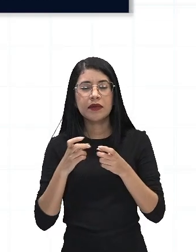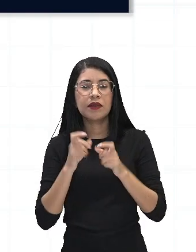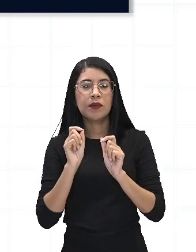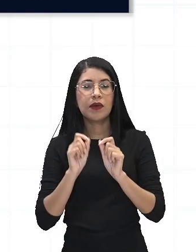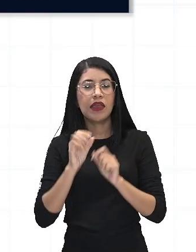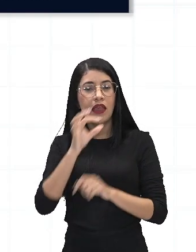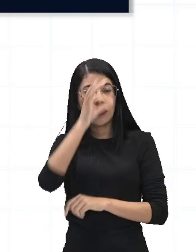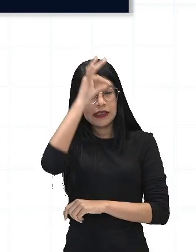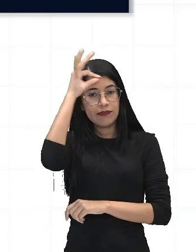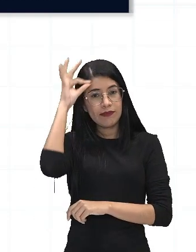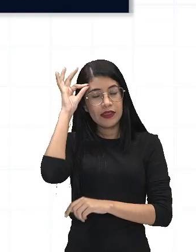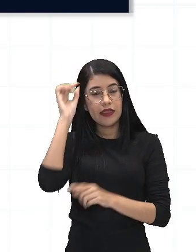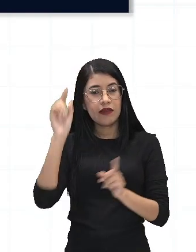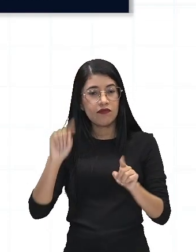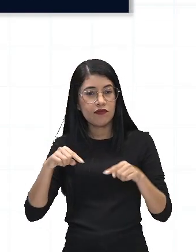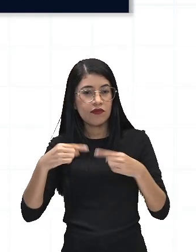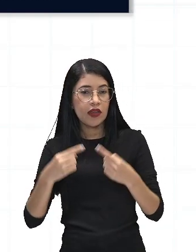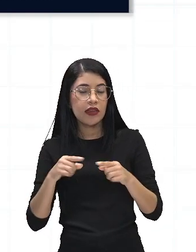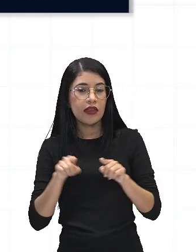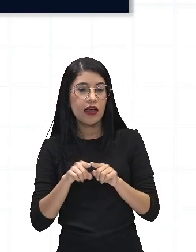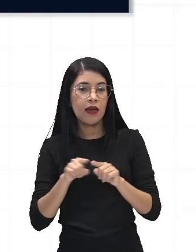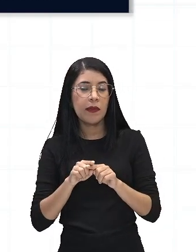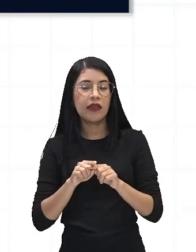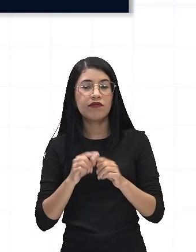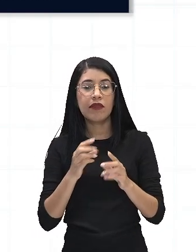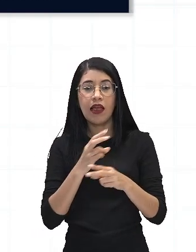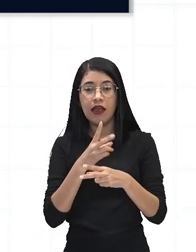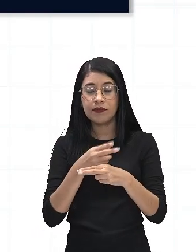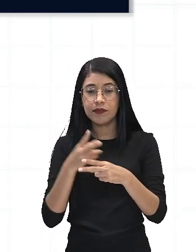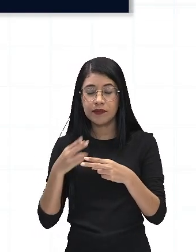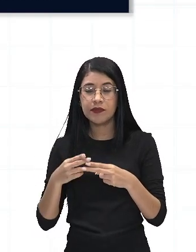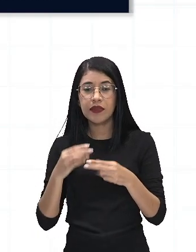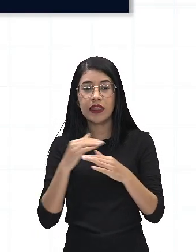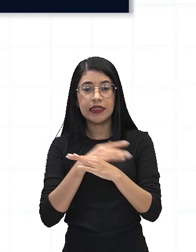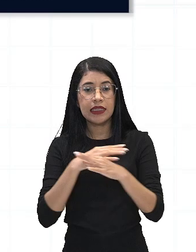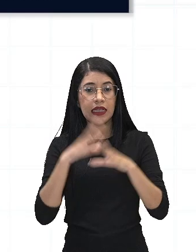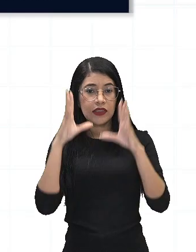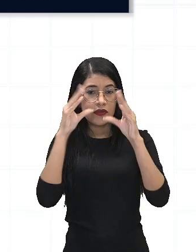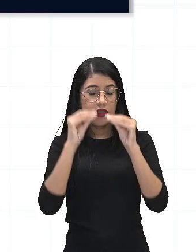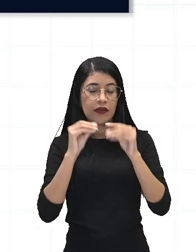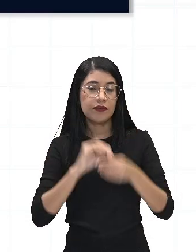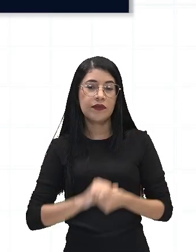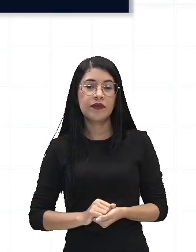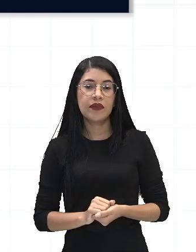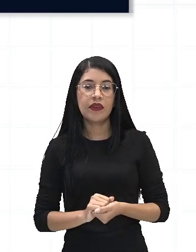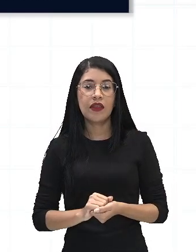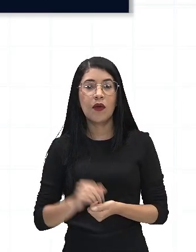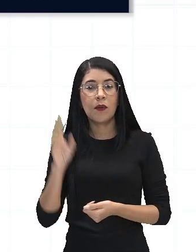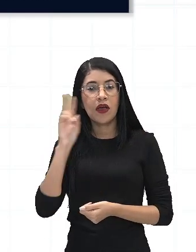finalmente desafiada na série Cidade Invisível, história de Rafael Draco e